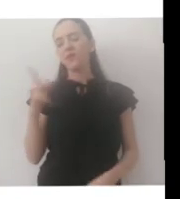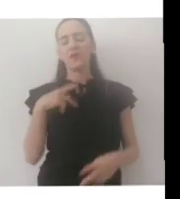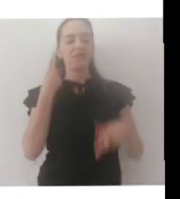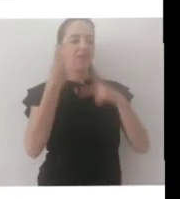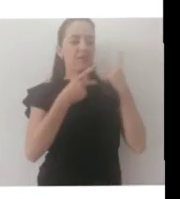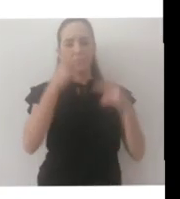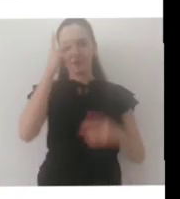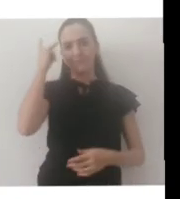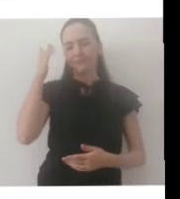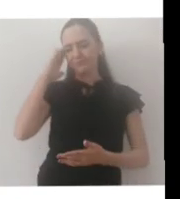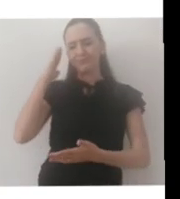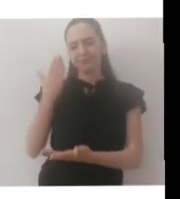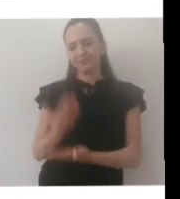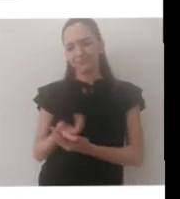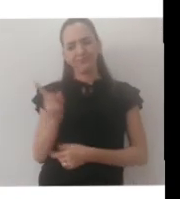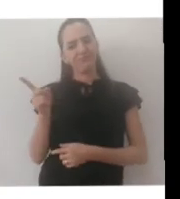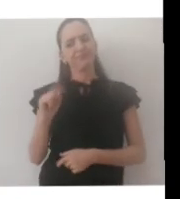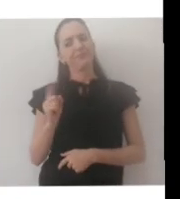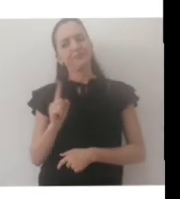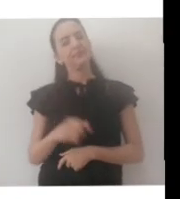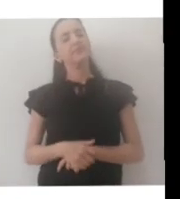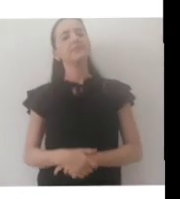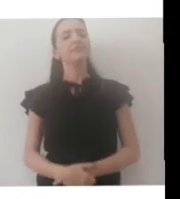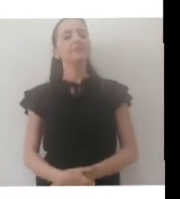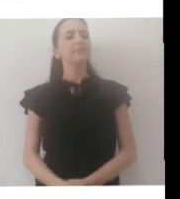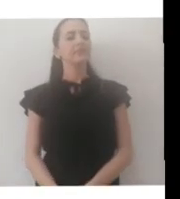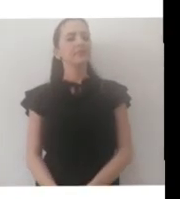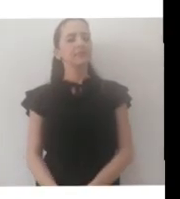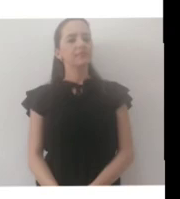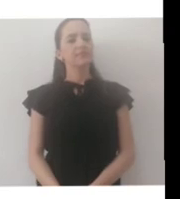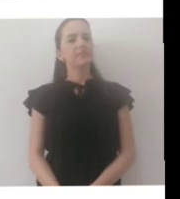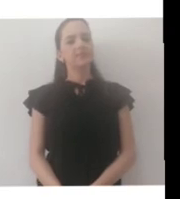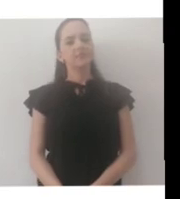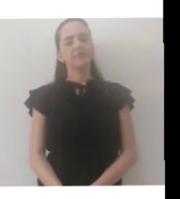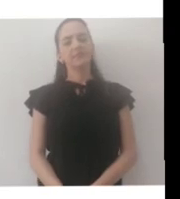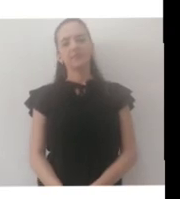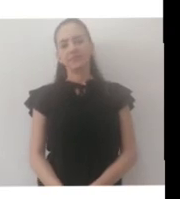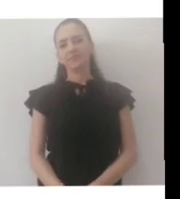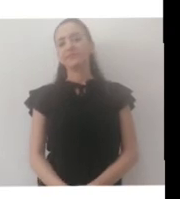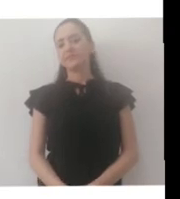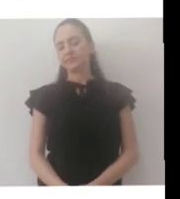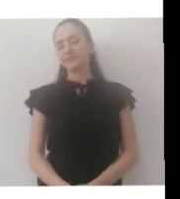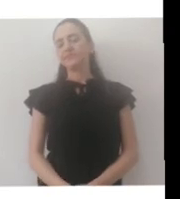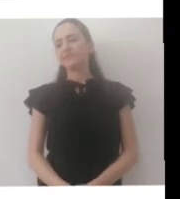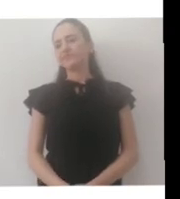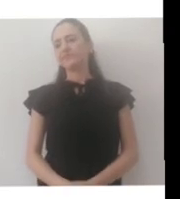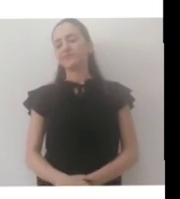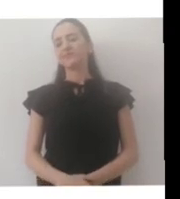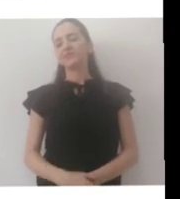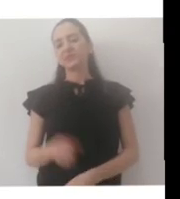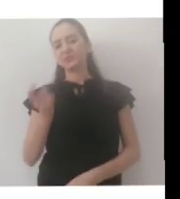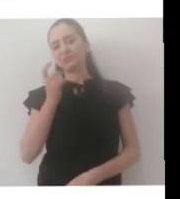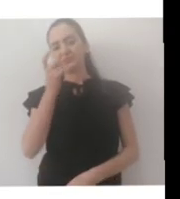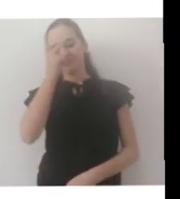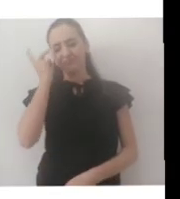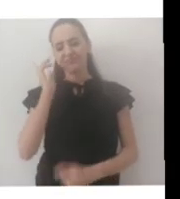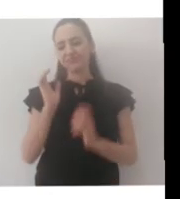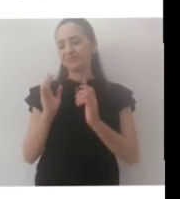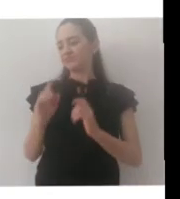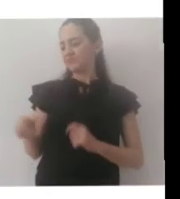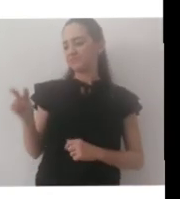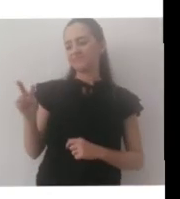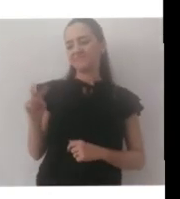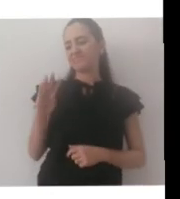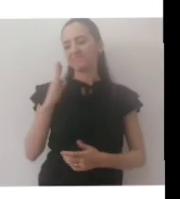as pessoas podem não acreditar mais nelas. Então, é outra questão aí, da questão de saber